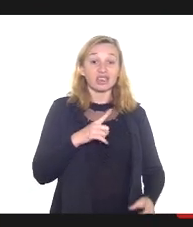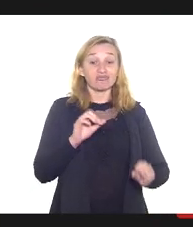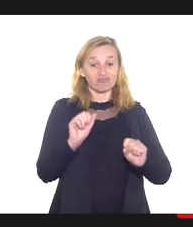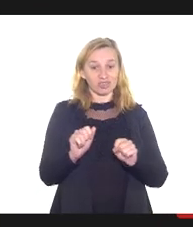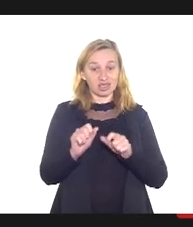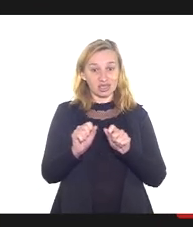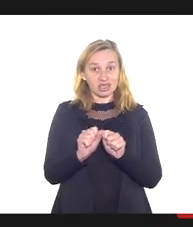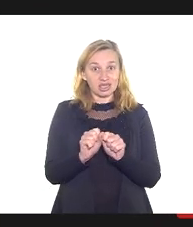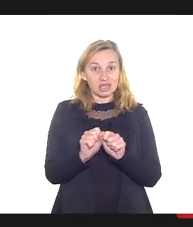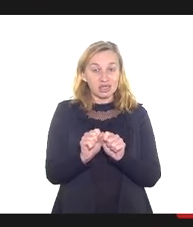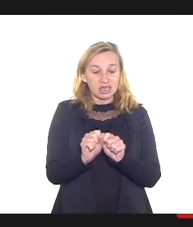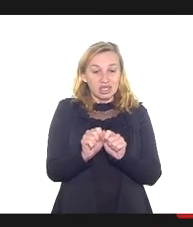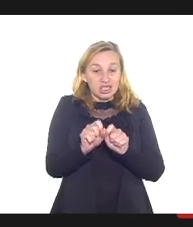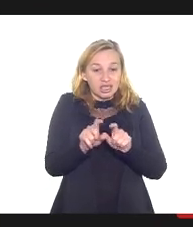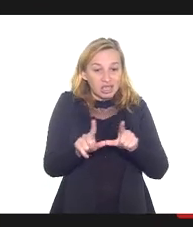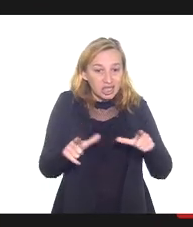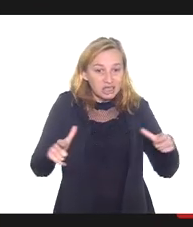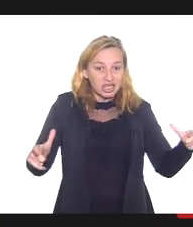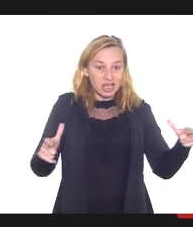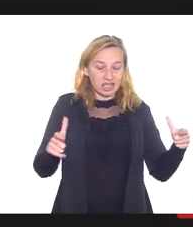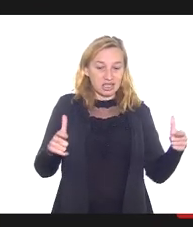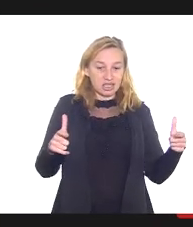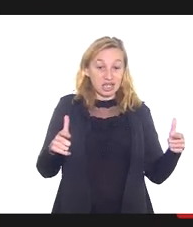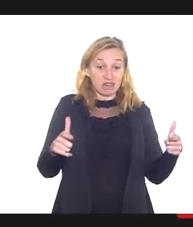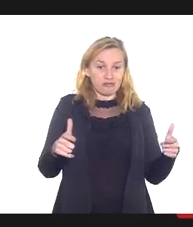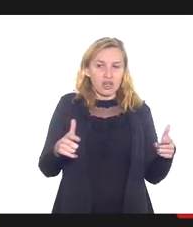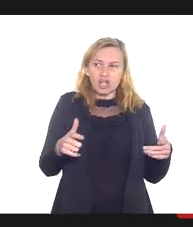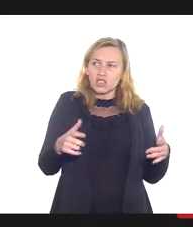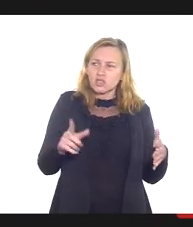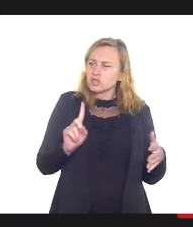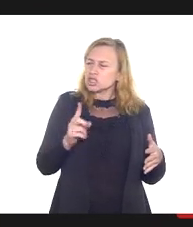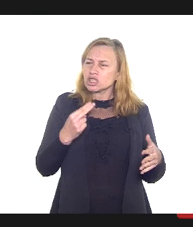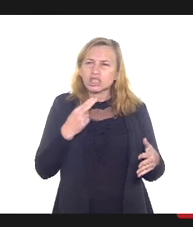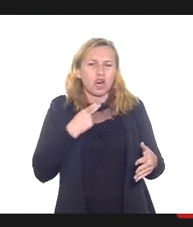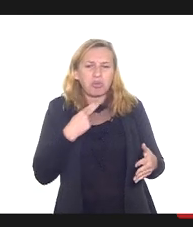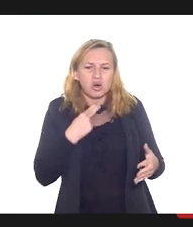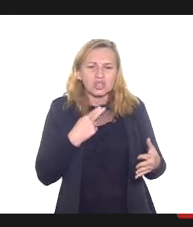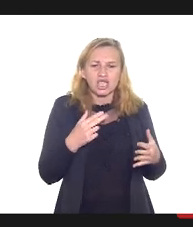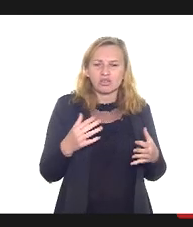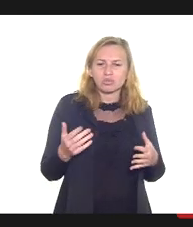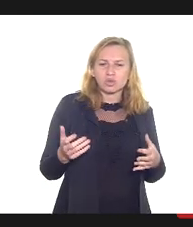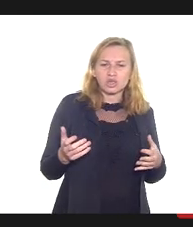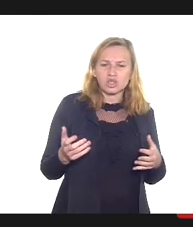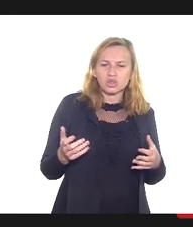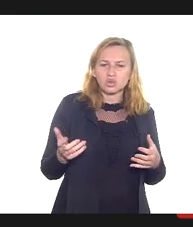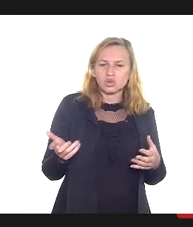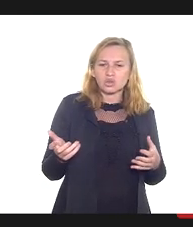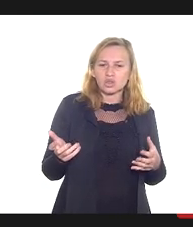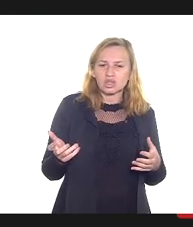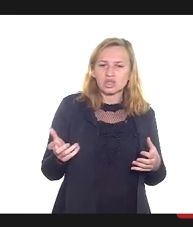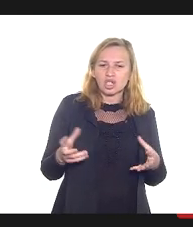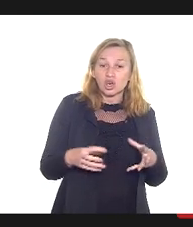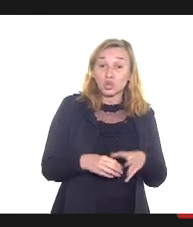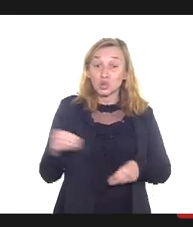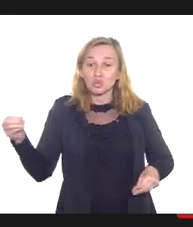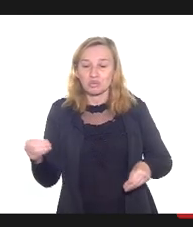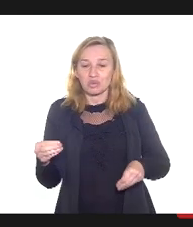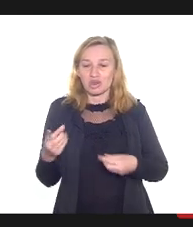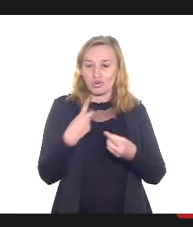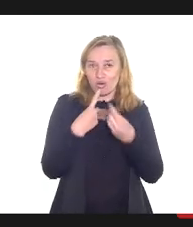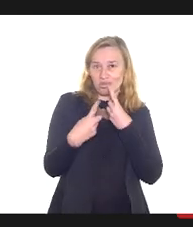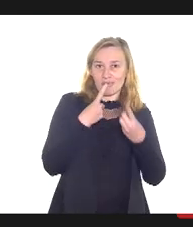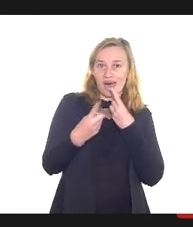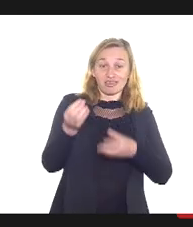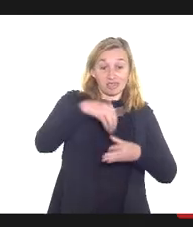panorama no sentido de que não podemos correr com esse debate dentro das nossas unidades